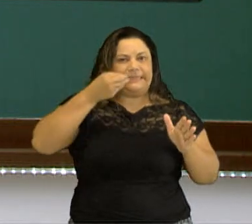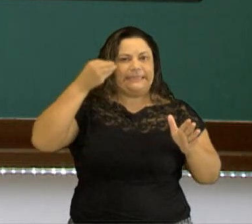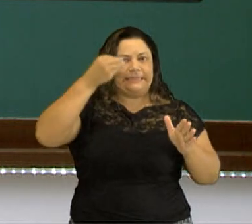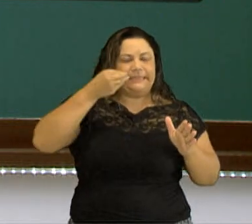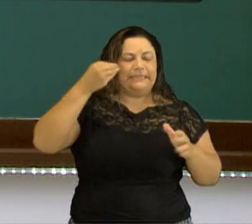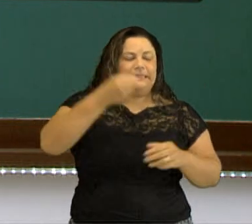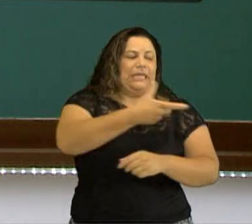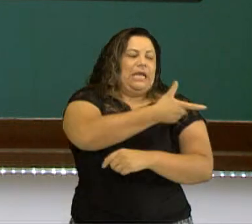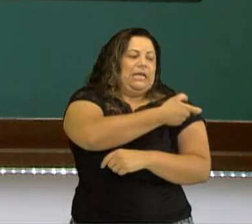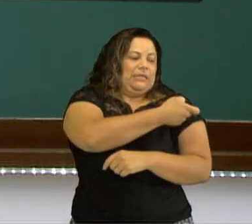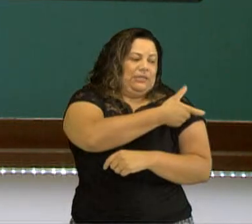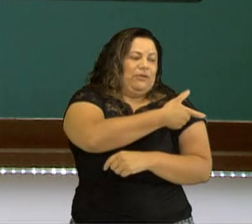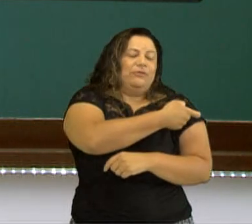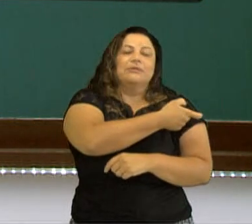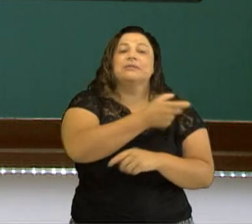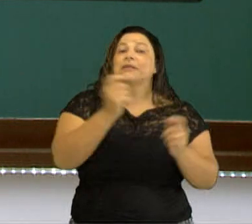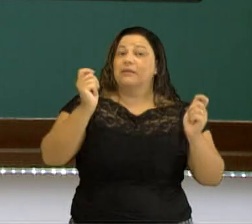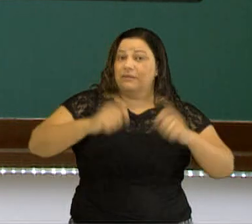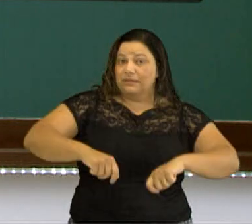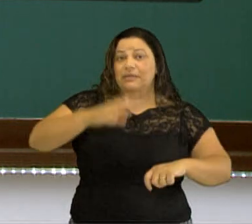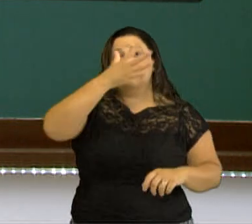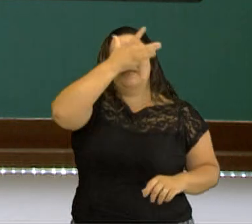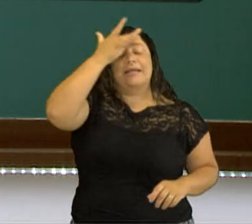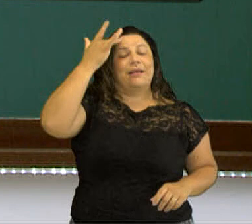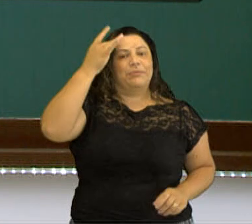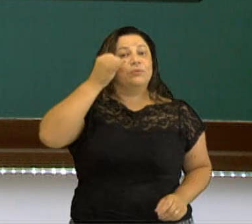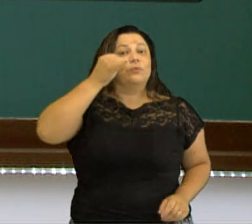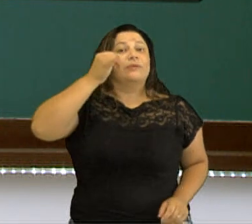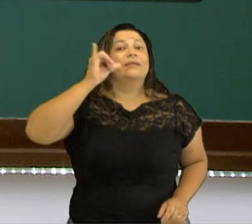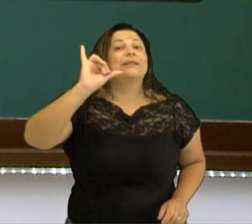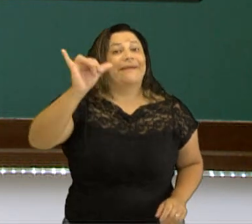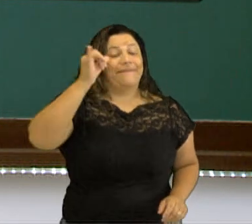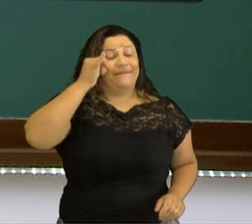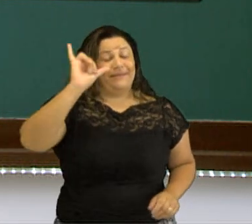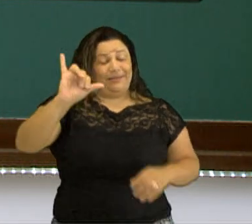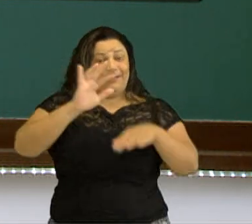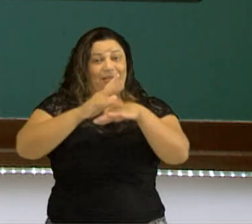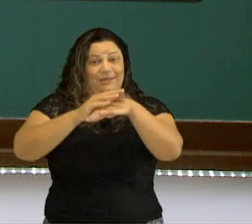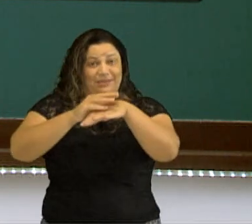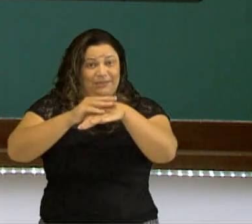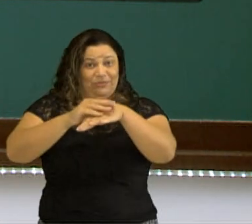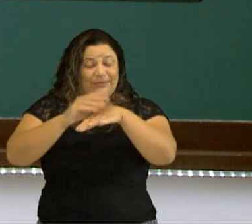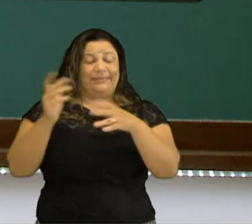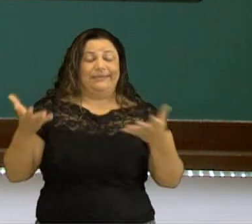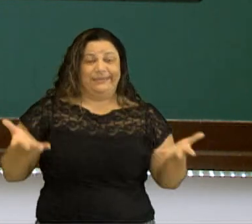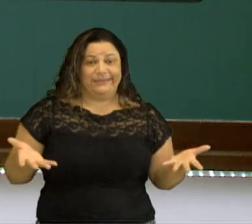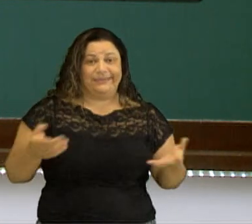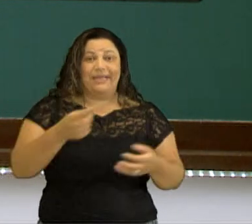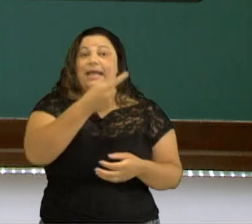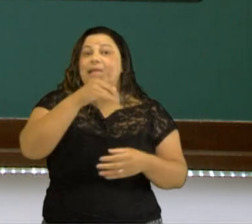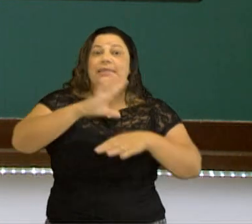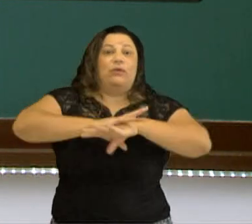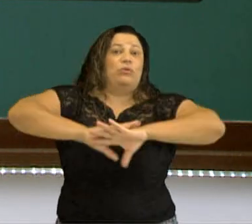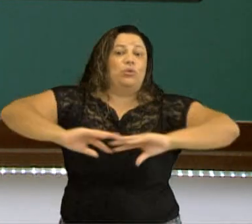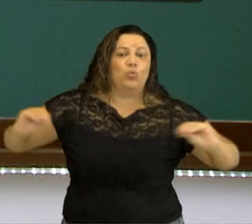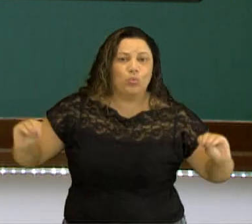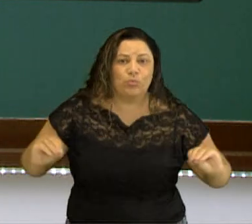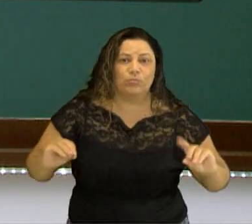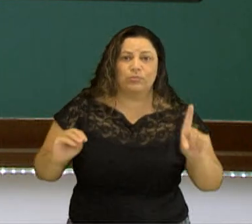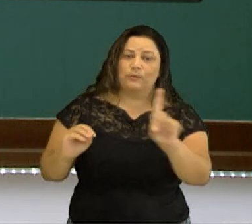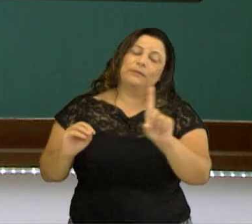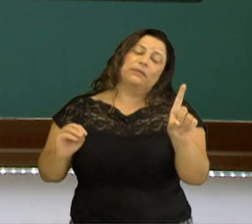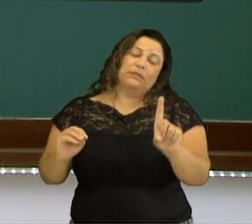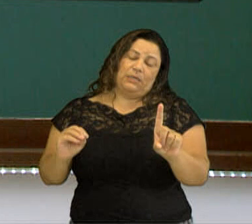para as pessoas e fazem as pessoas serem prevenidas dessa doença. Não que as pessoas vão ser curadas, elas